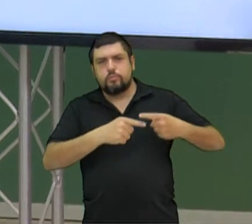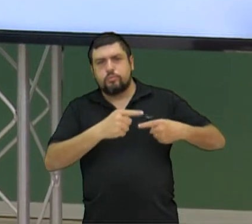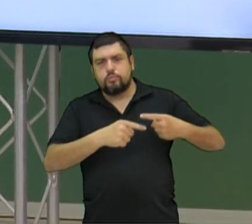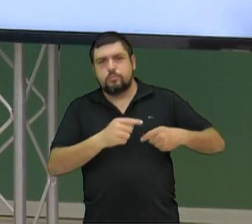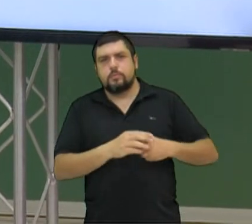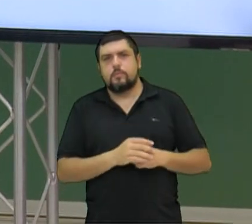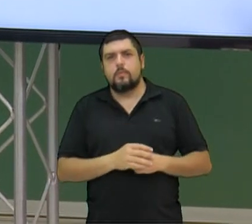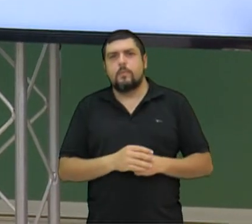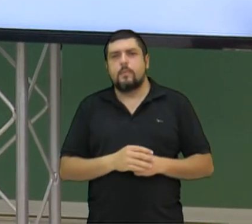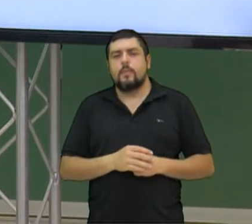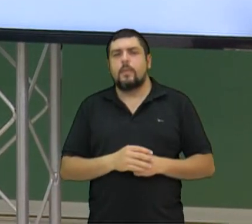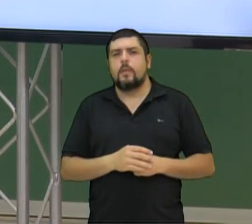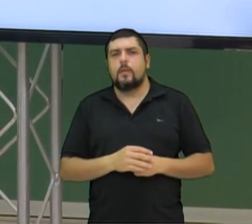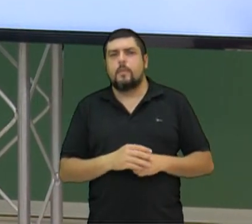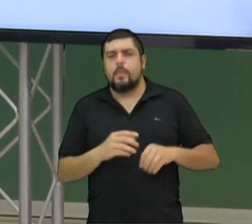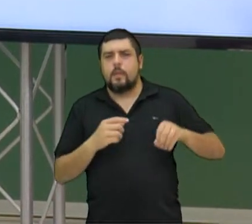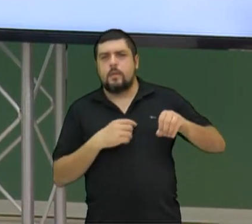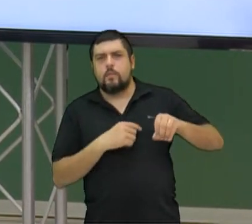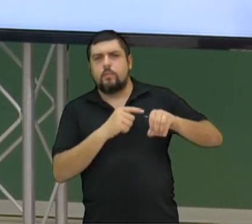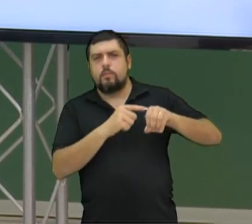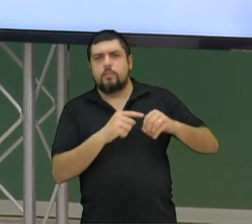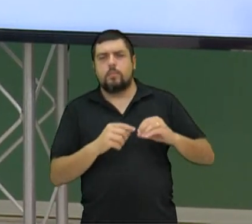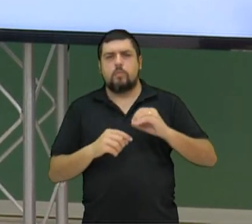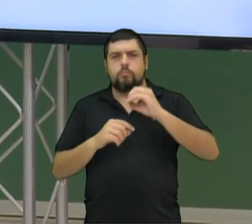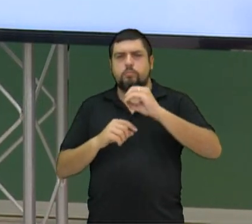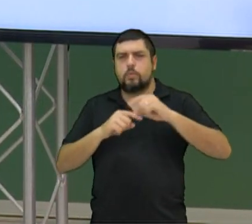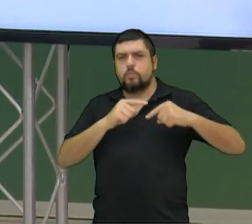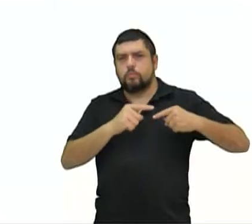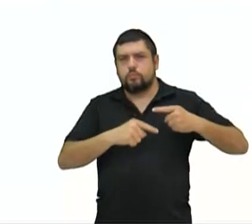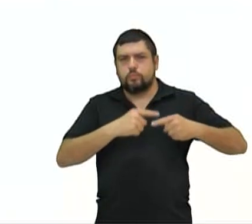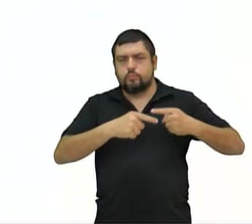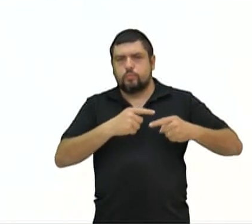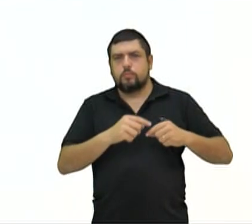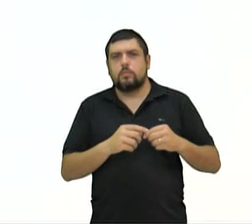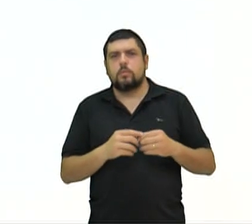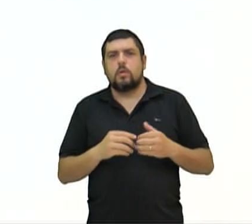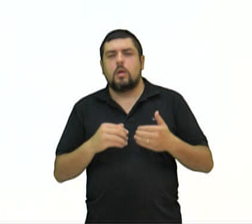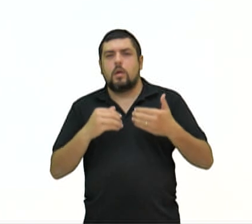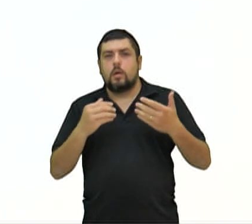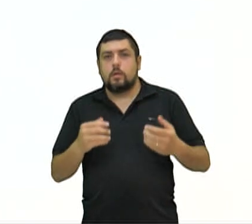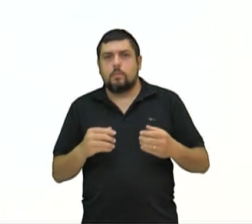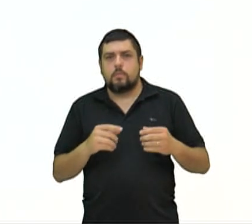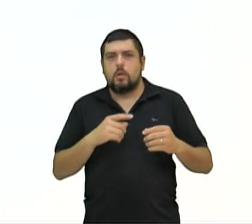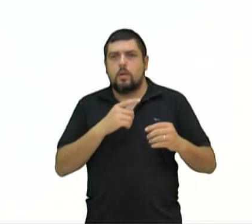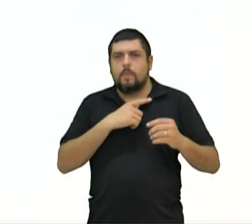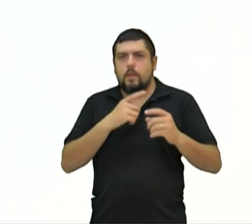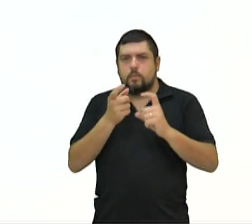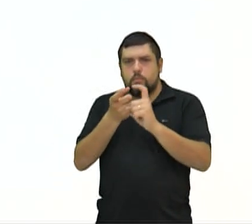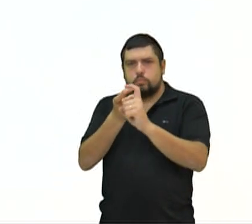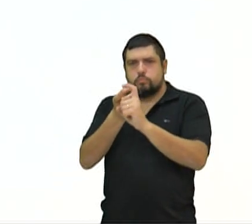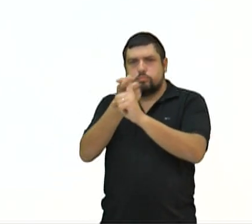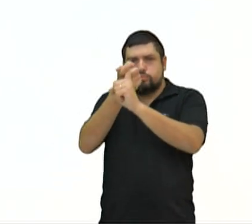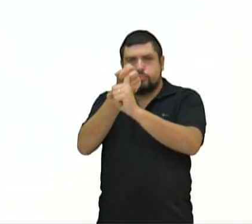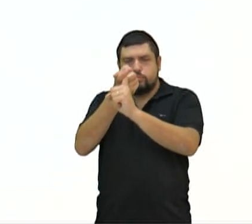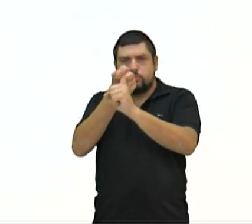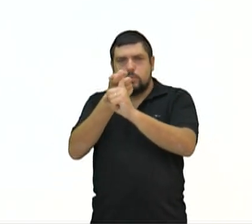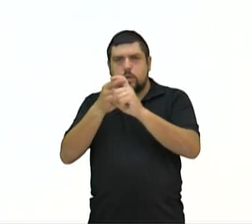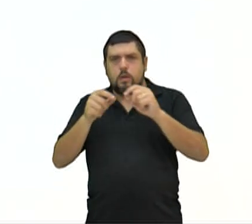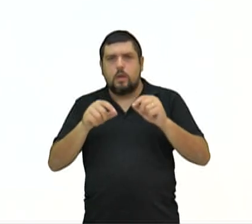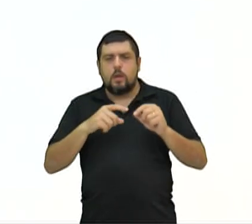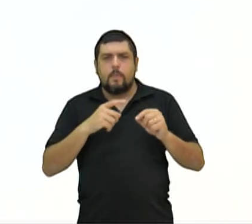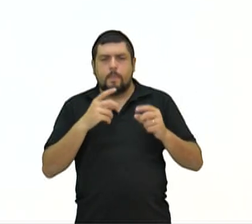Primeiro que nós temos aqui é o chamado polia fixa. Ela transfere apenas o movimento, certo? E ela é presa normalmente a